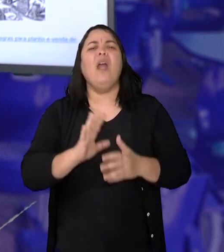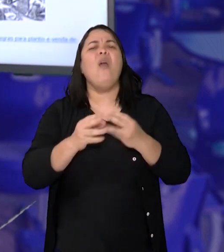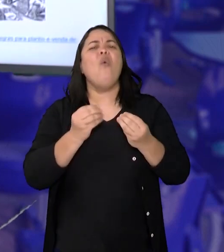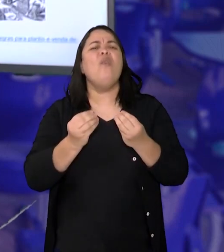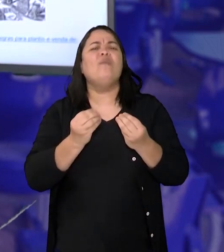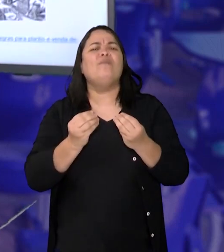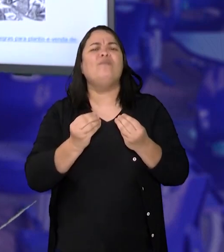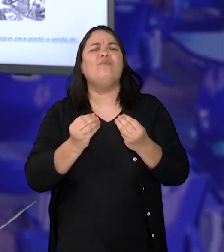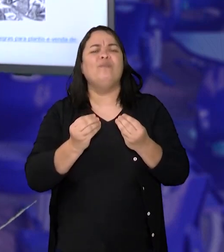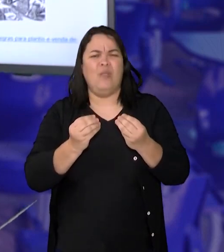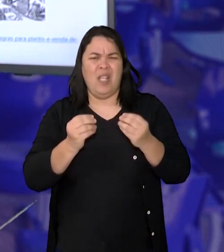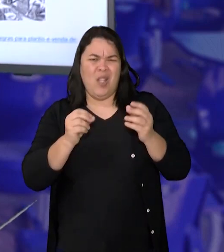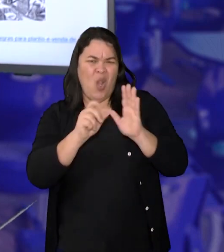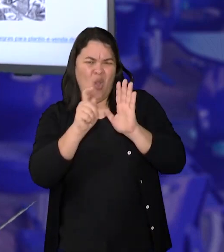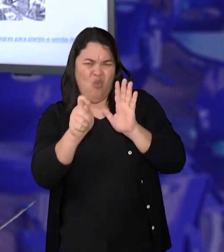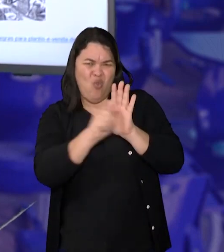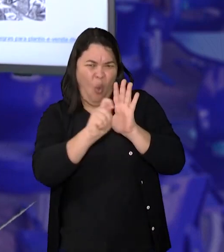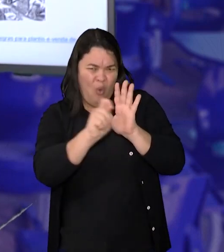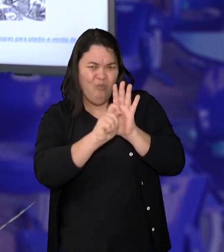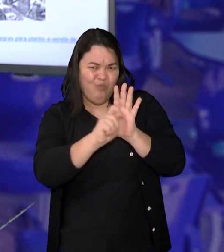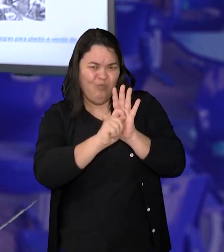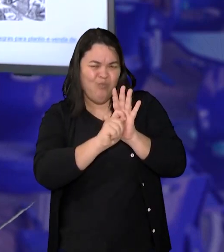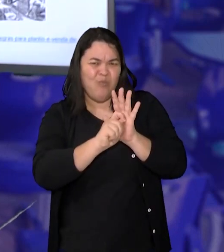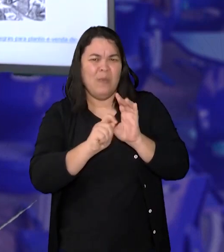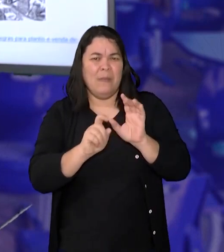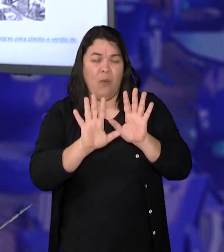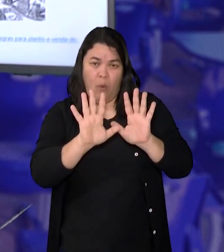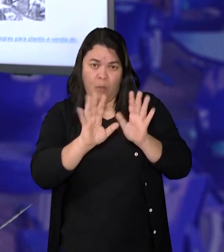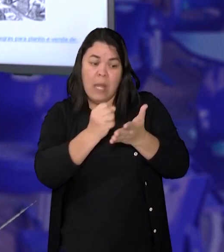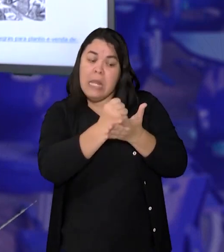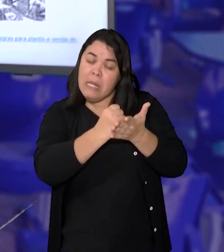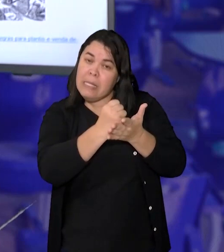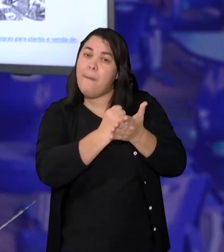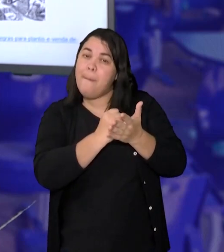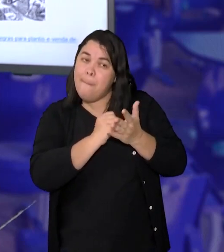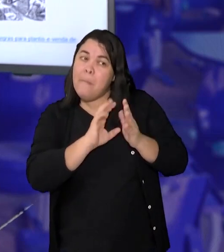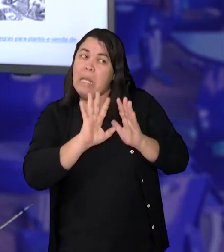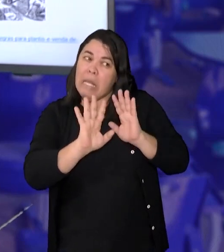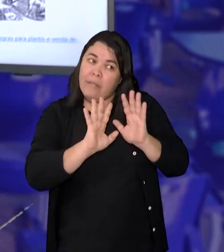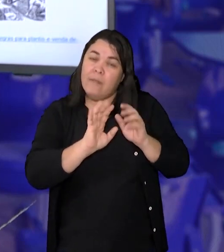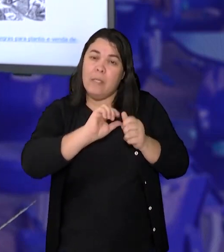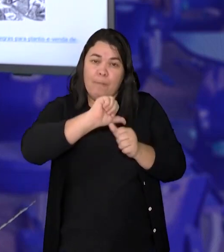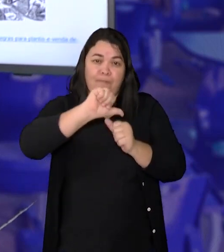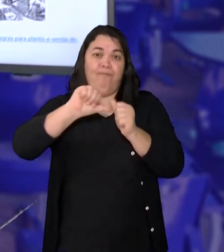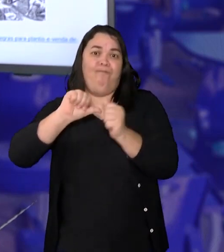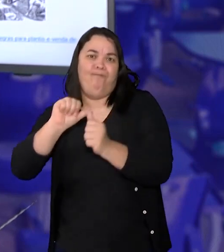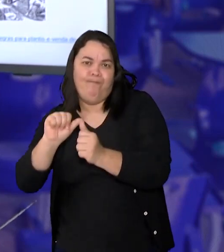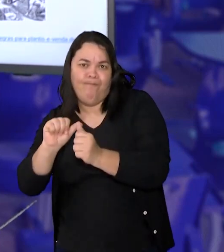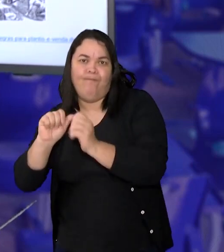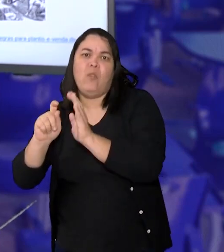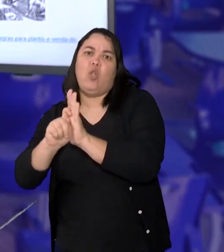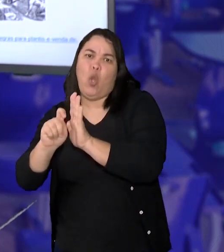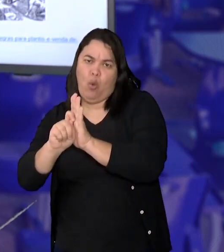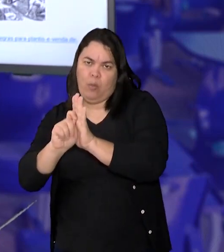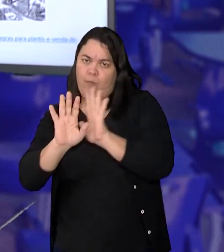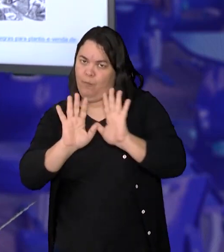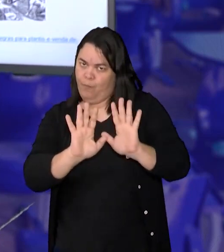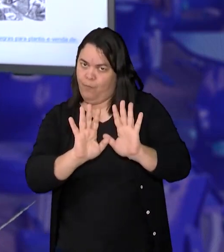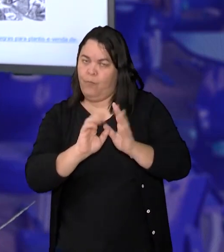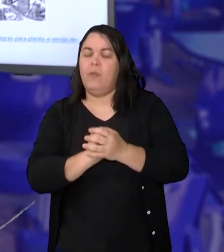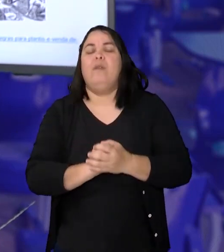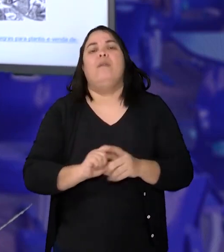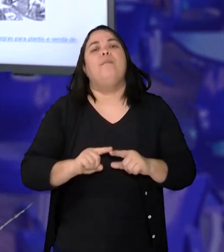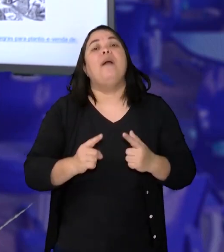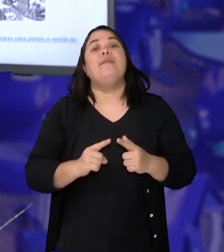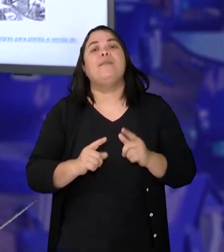Então, ó, para a gente falar um pouquinho dessas drogas, lembrando, o medicamento ele também é uma droga, mas ele é uma droga que vai fazer bem pra gente, tá